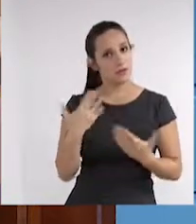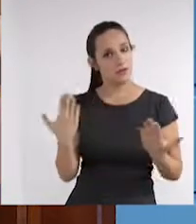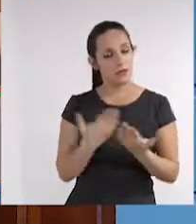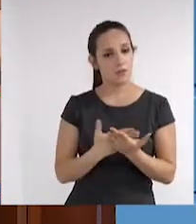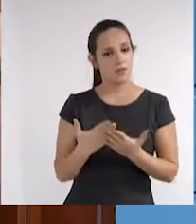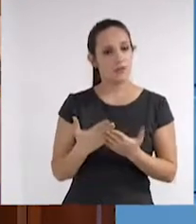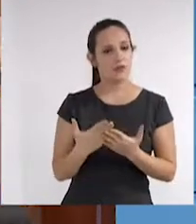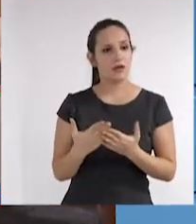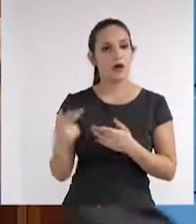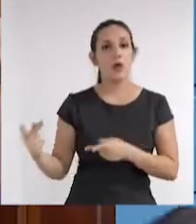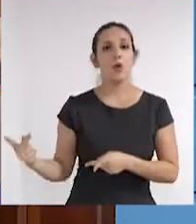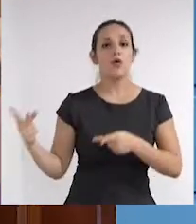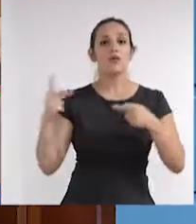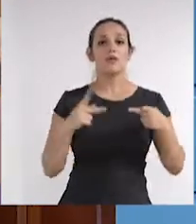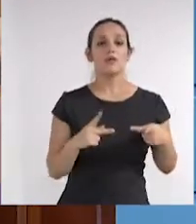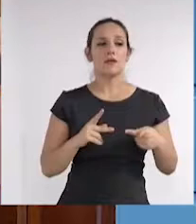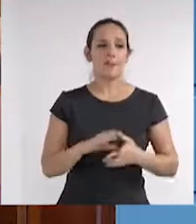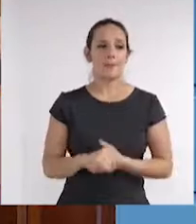fazer um convite